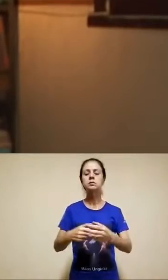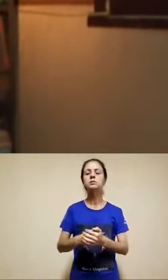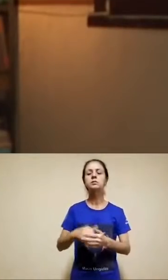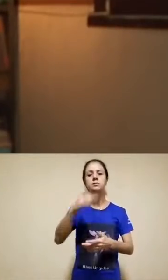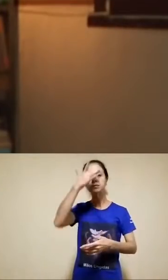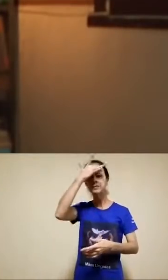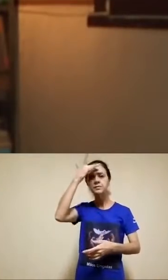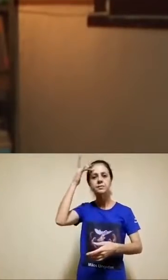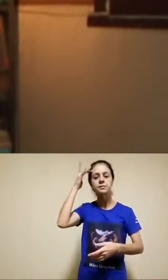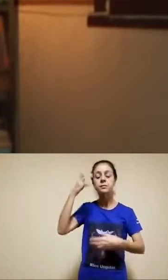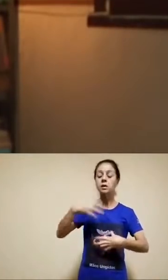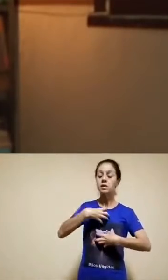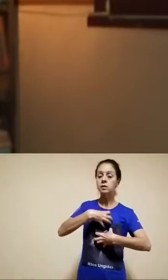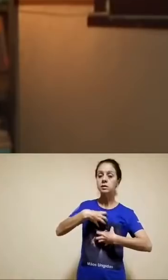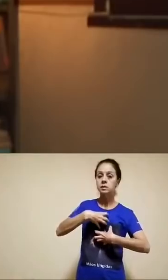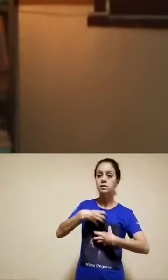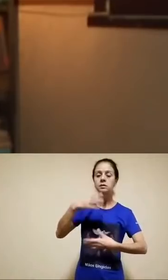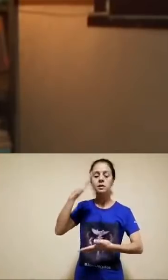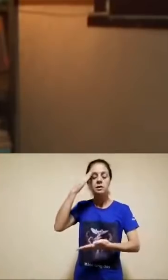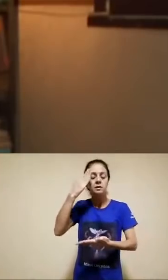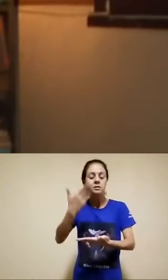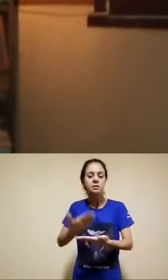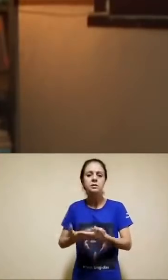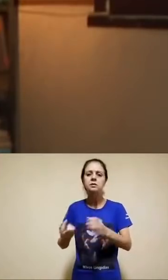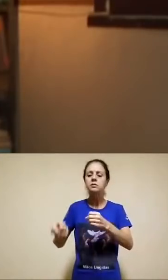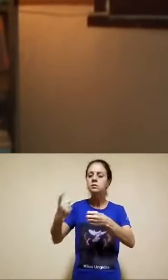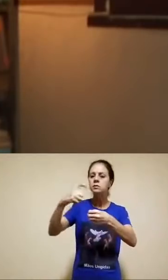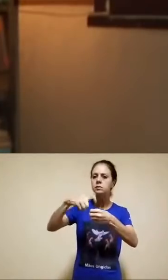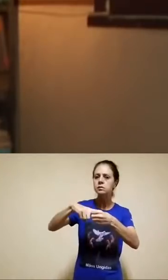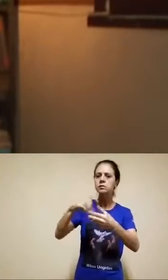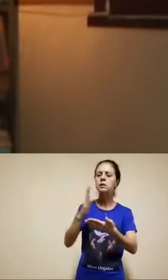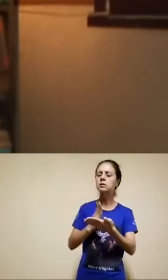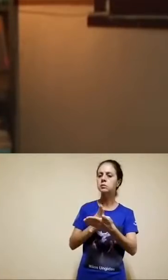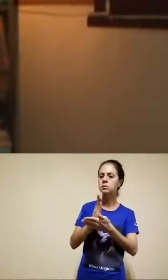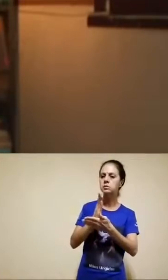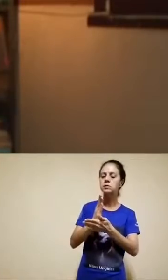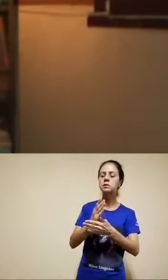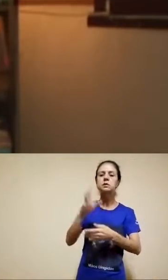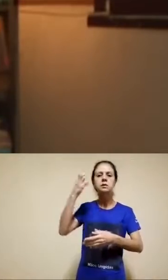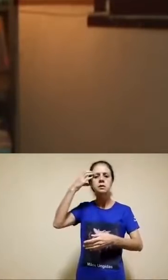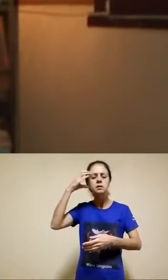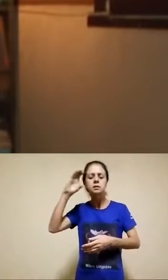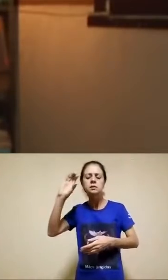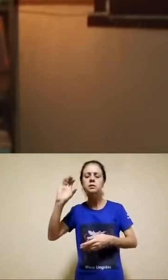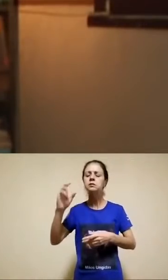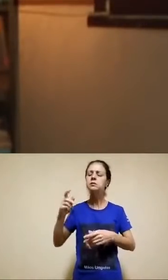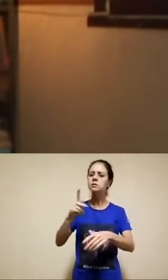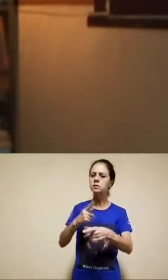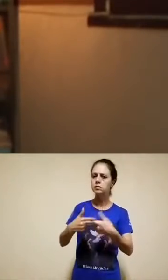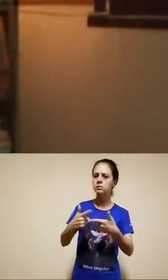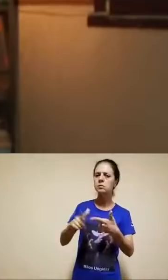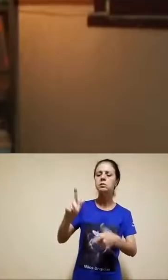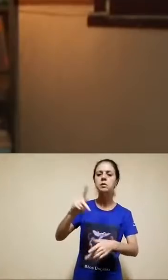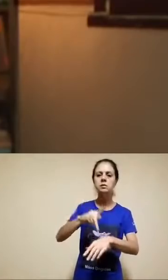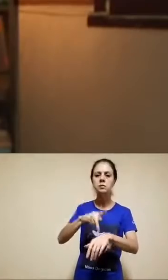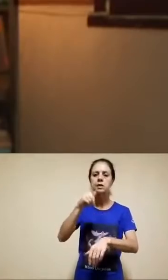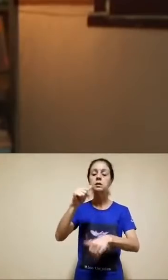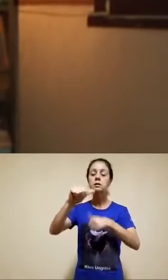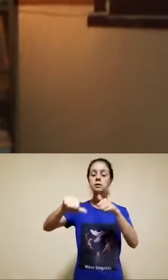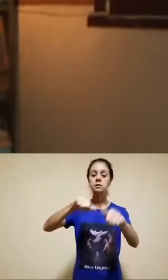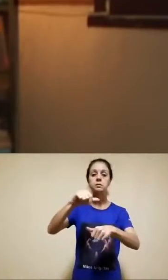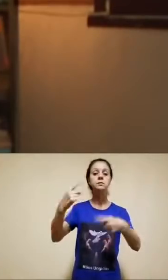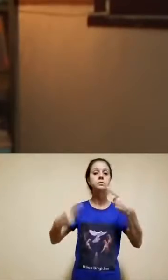que as pessoas sintam que está voltando em torno de propostas para resolver os problemas do país, que com isso você formule